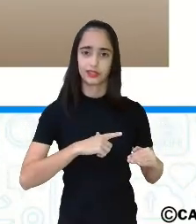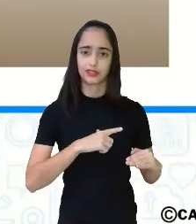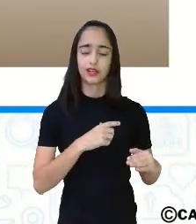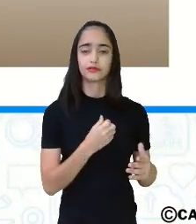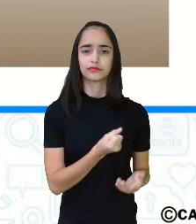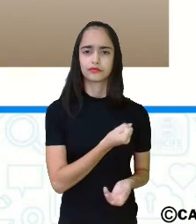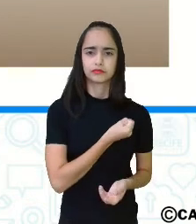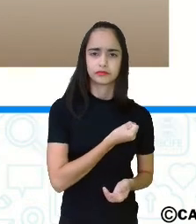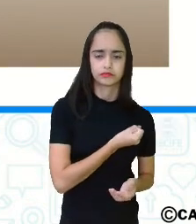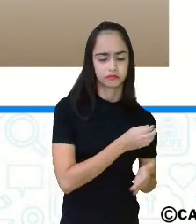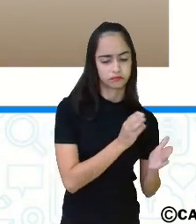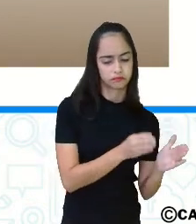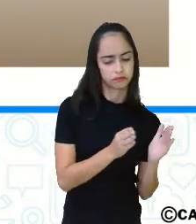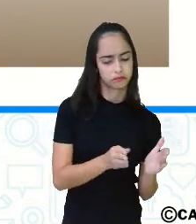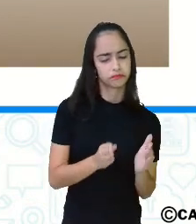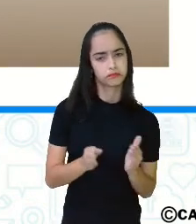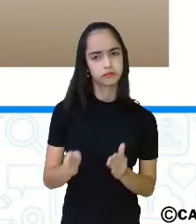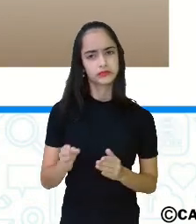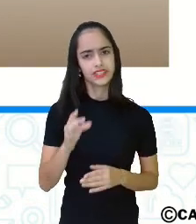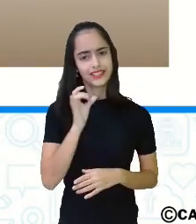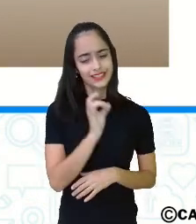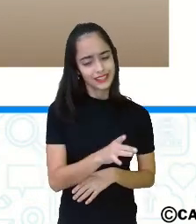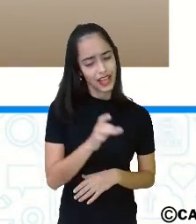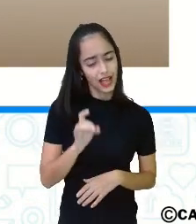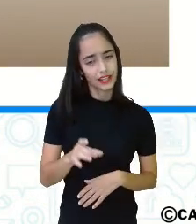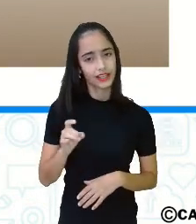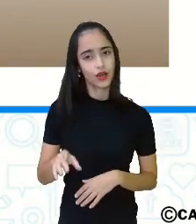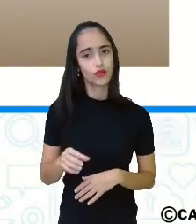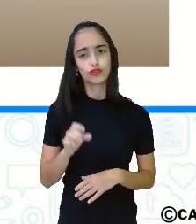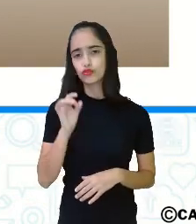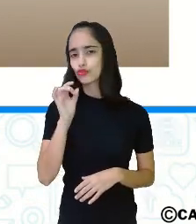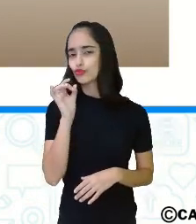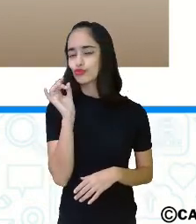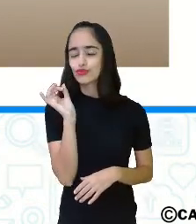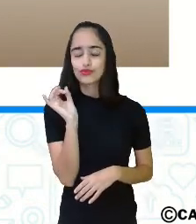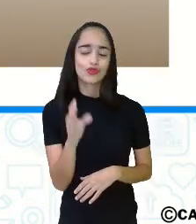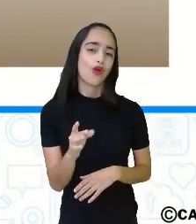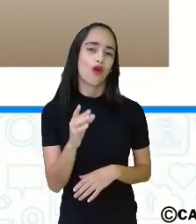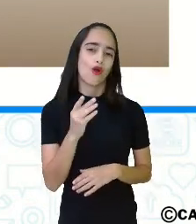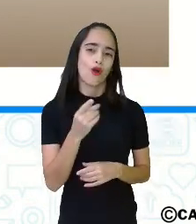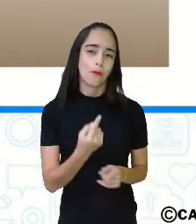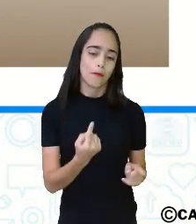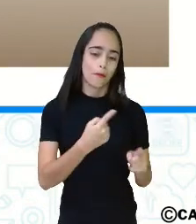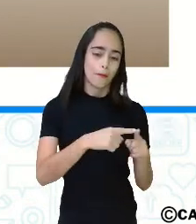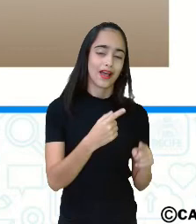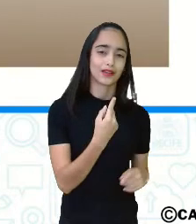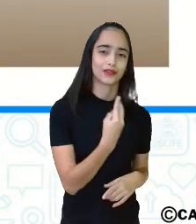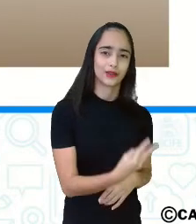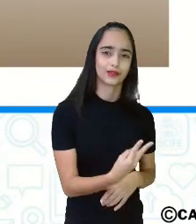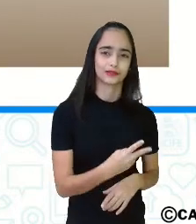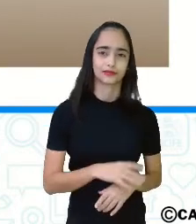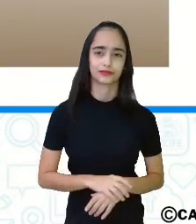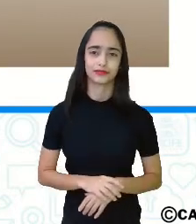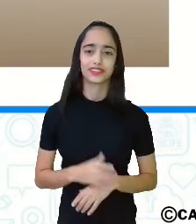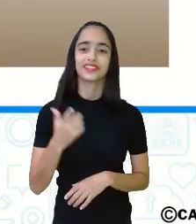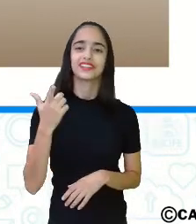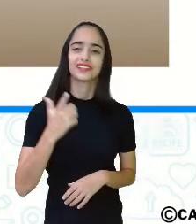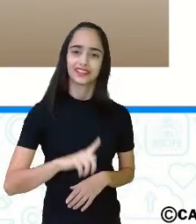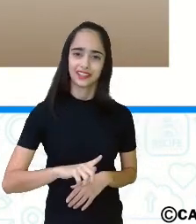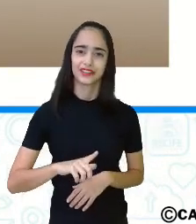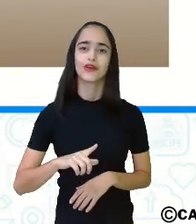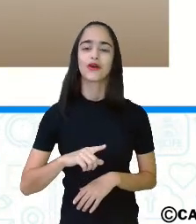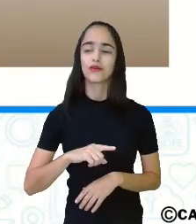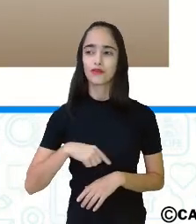a cada um a gente coloca ali mais 2 e vai dando sempre o próximo elemento. Novamente a professora